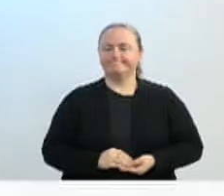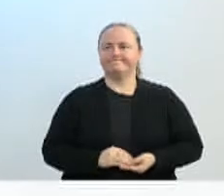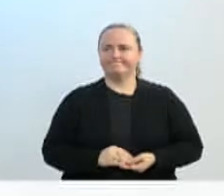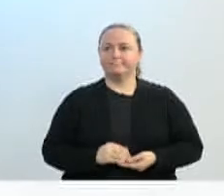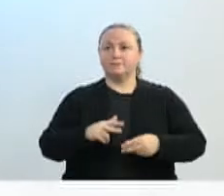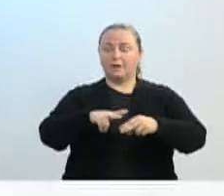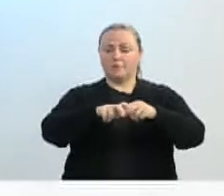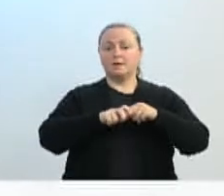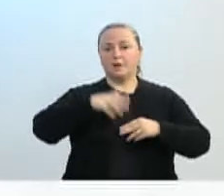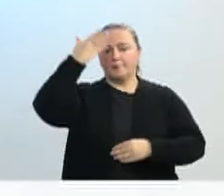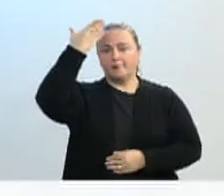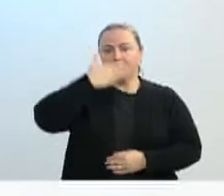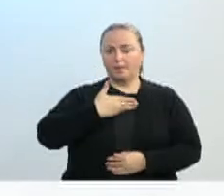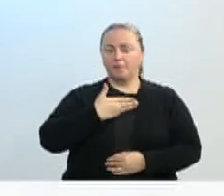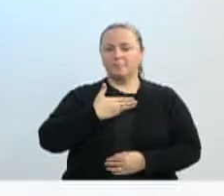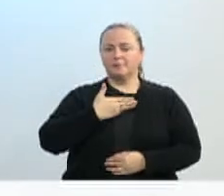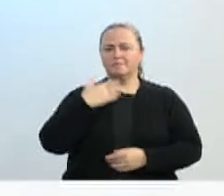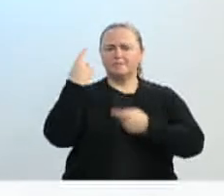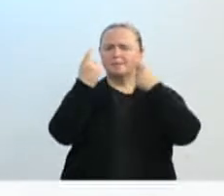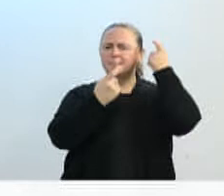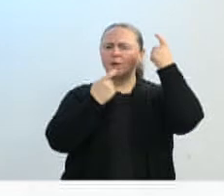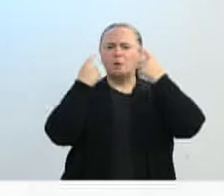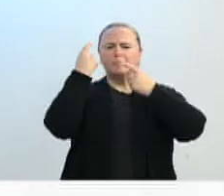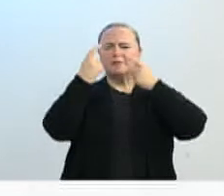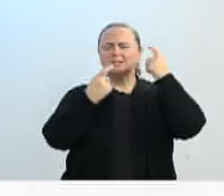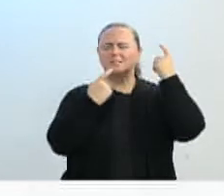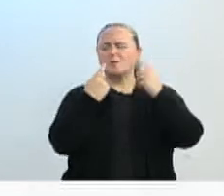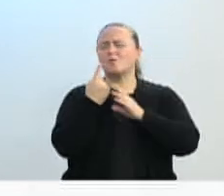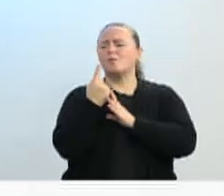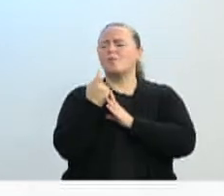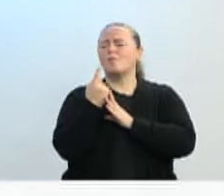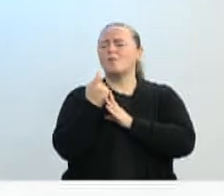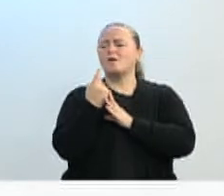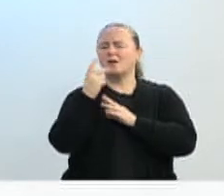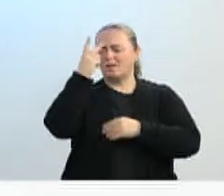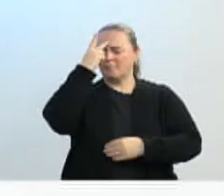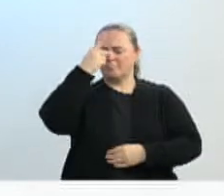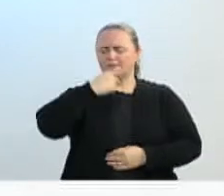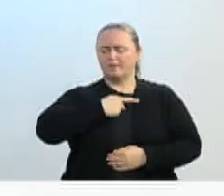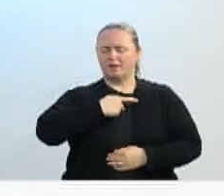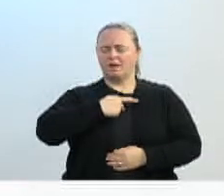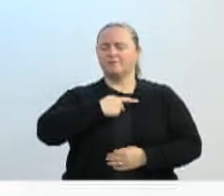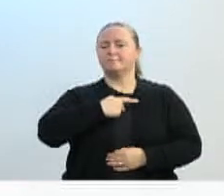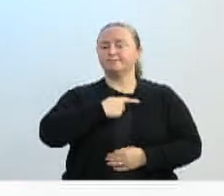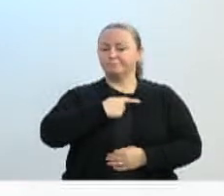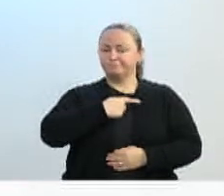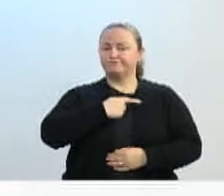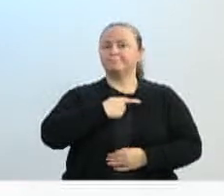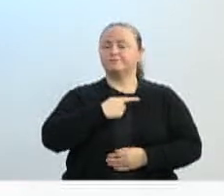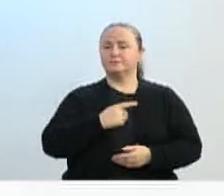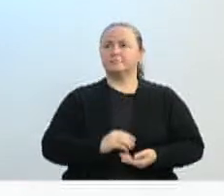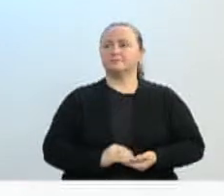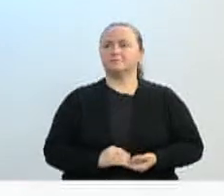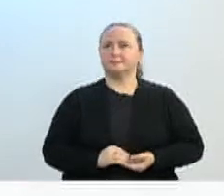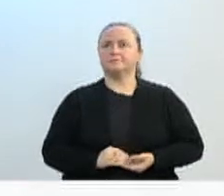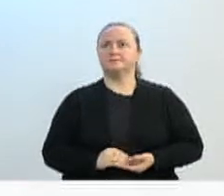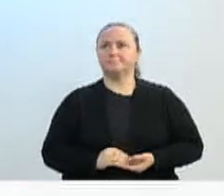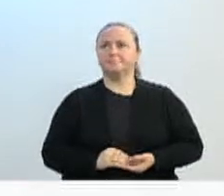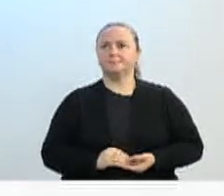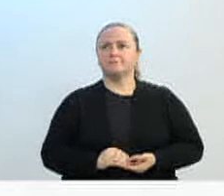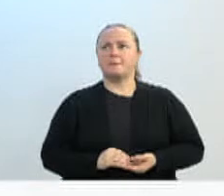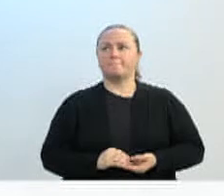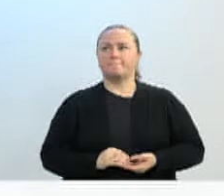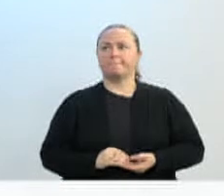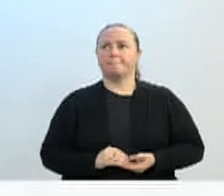que a sua única preocupação são os seus próprios interesses. Ali, por gentileza, se puder